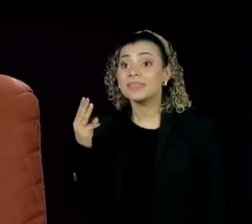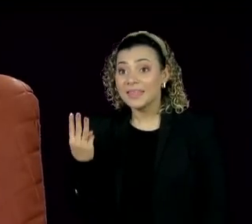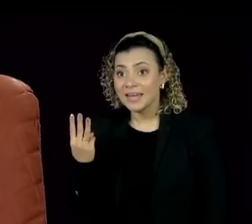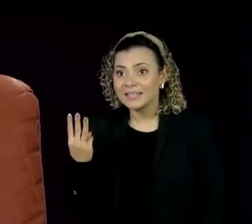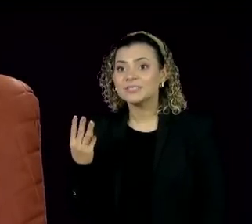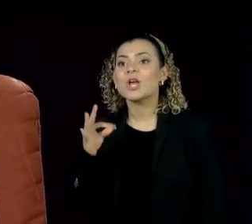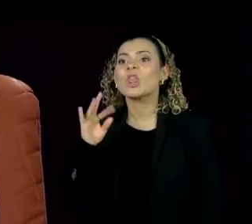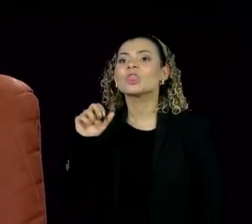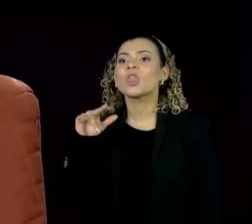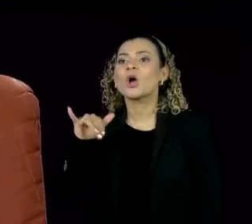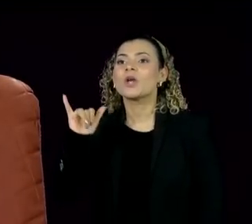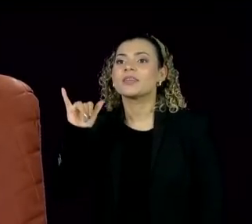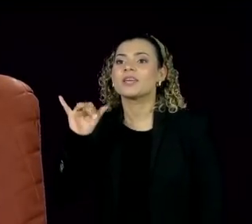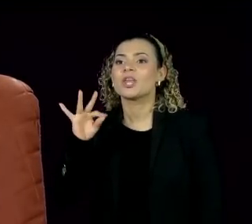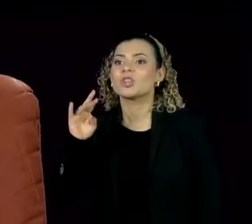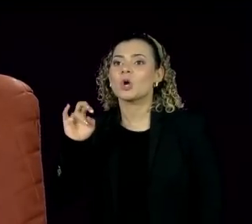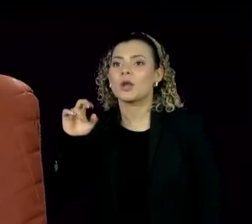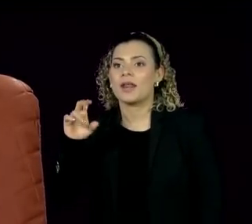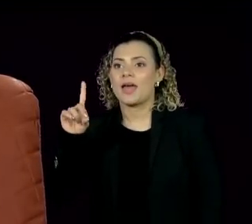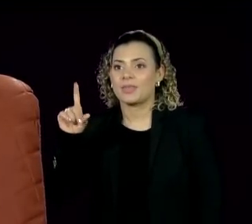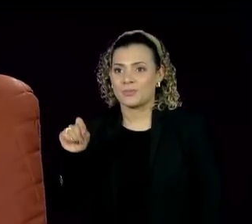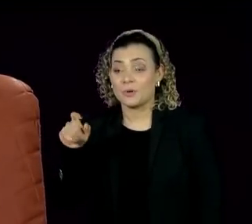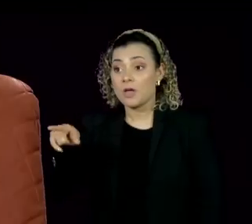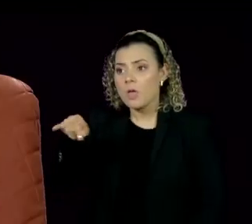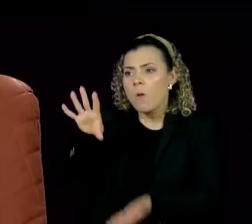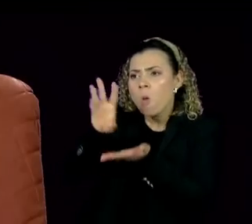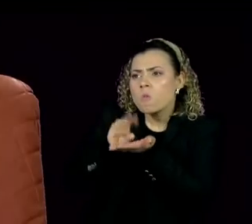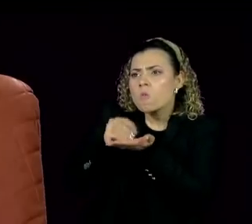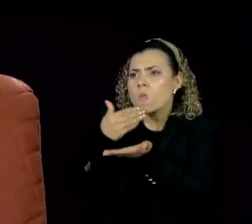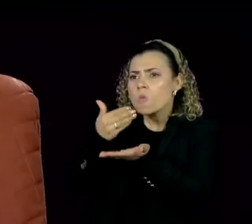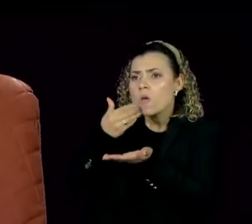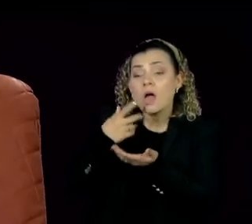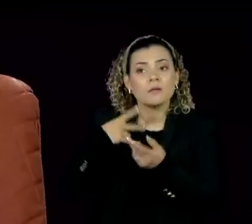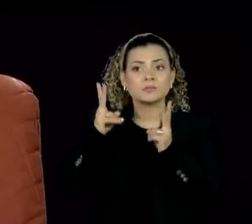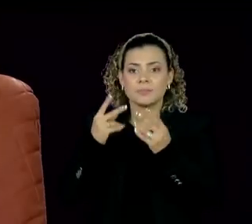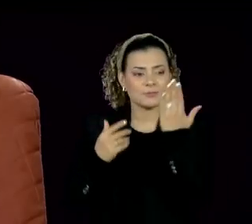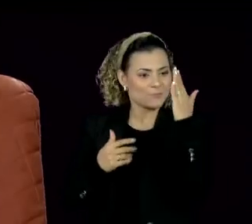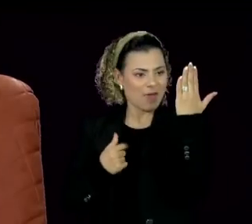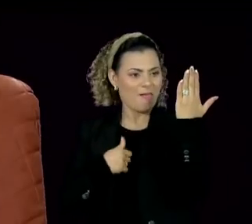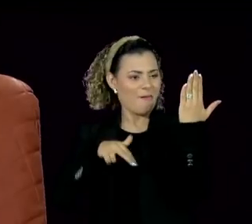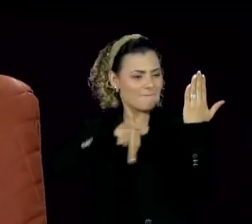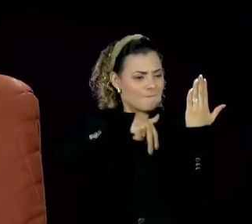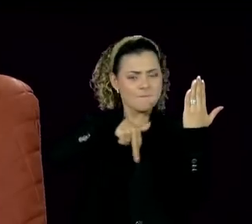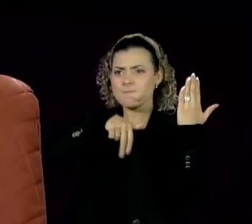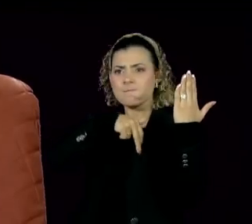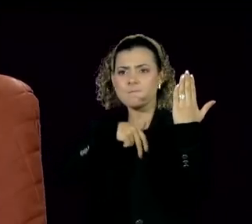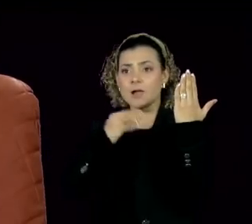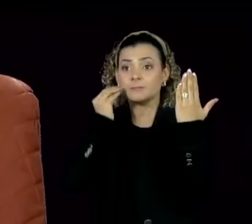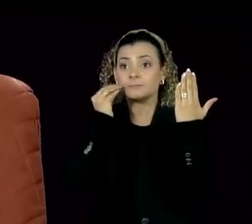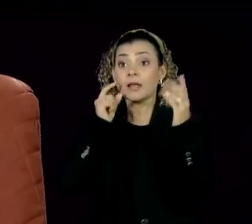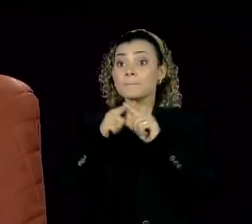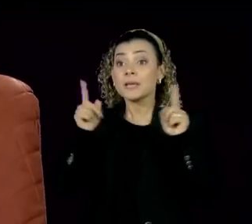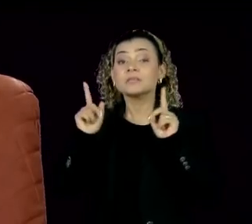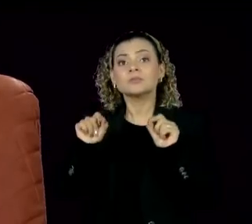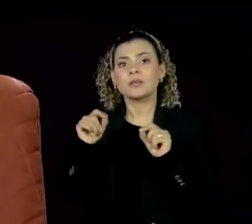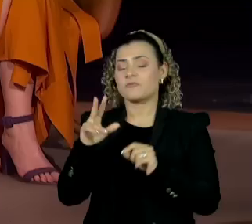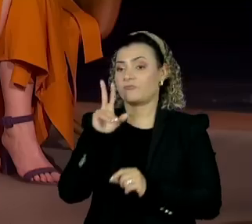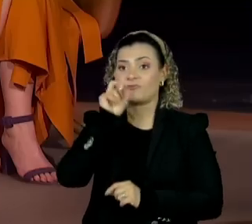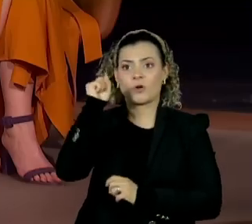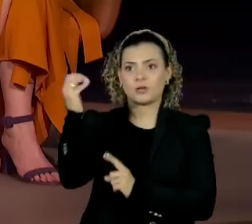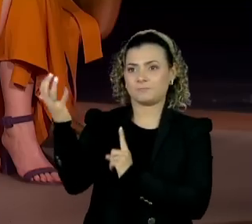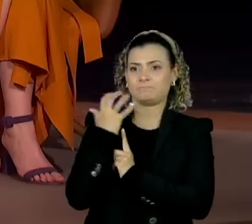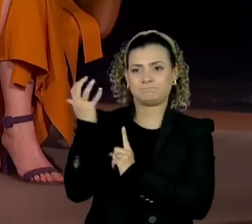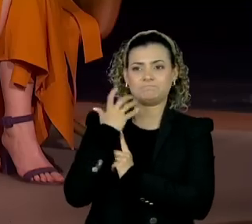Tony Tornado. Eu tenho uma veia, assim, de dança muito forte. A música entrou muito por essa